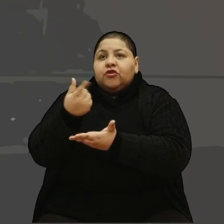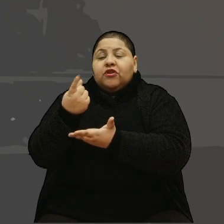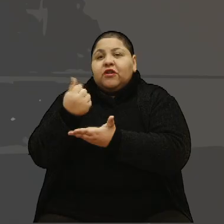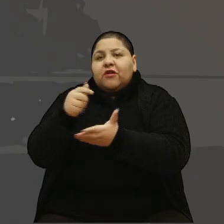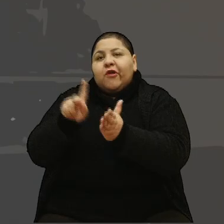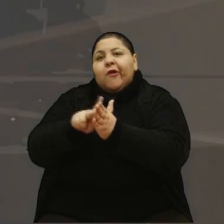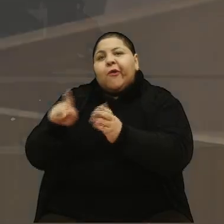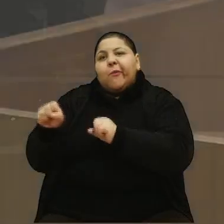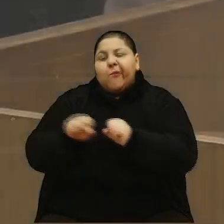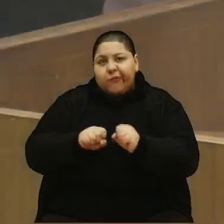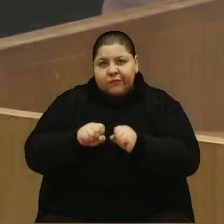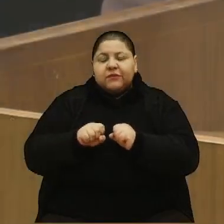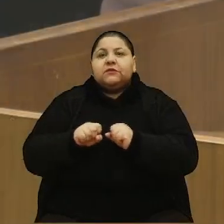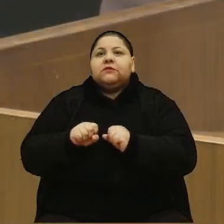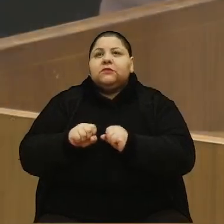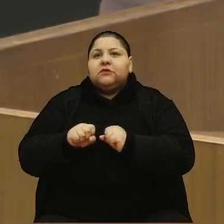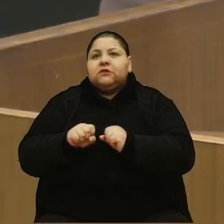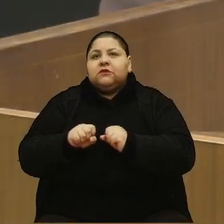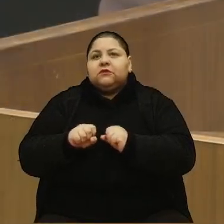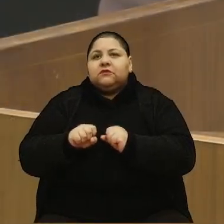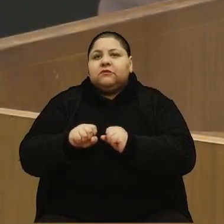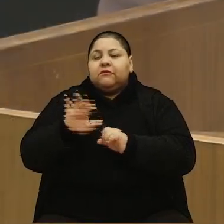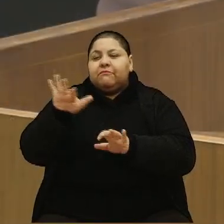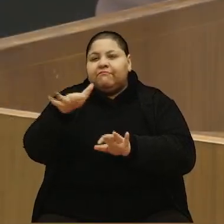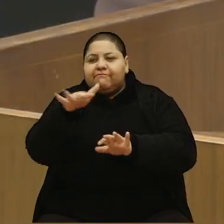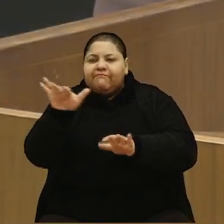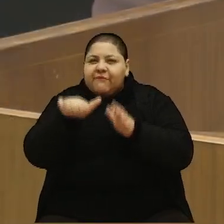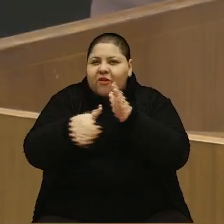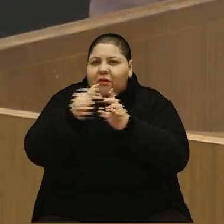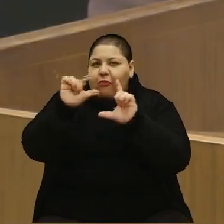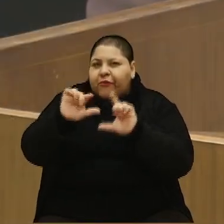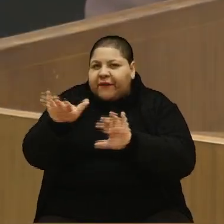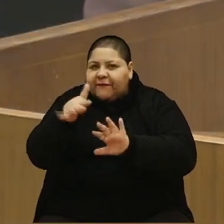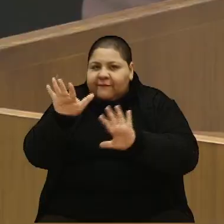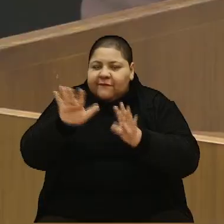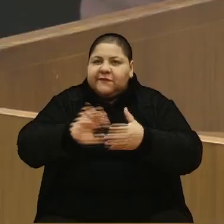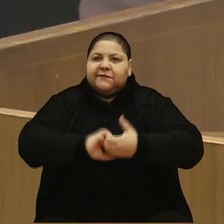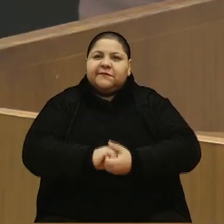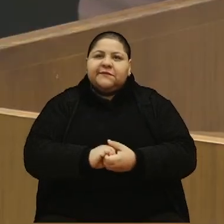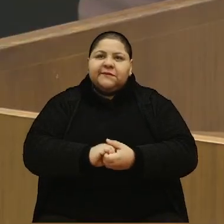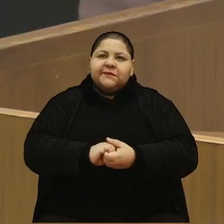para poder ficar mais ou menos parelho para todo mundo.